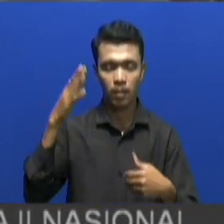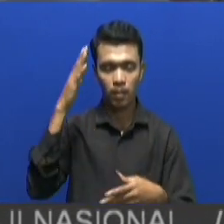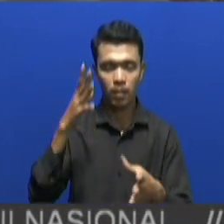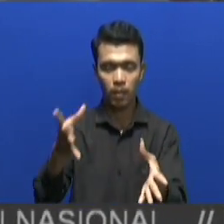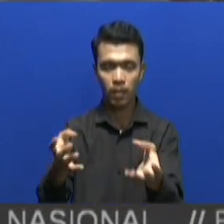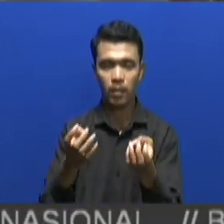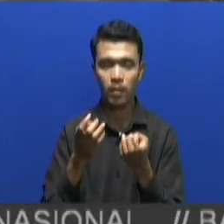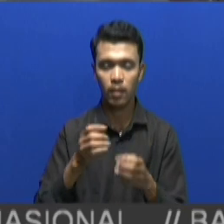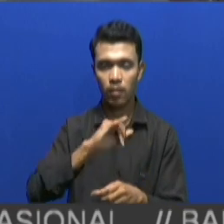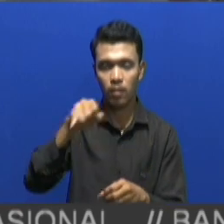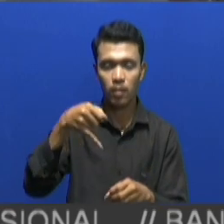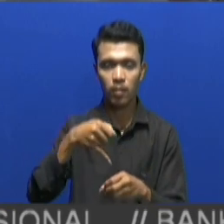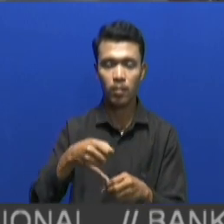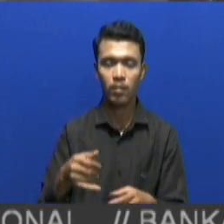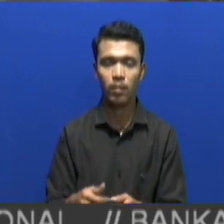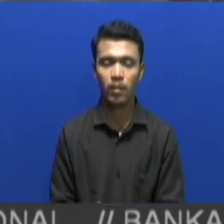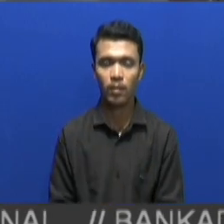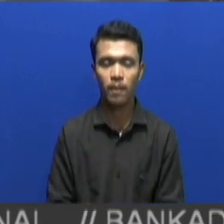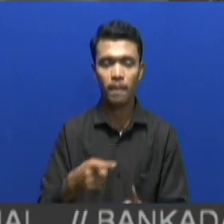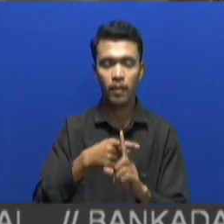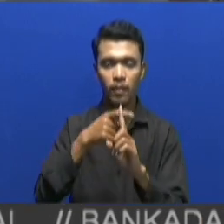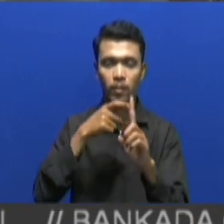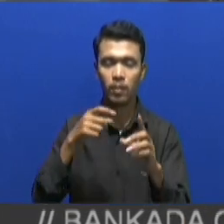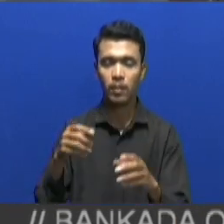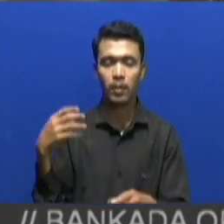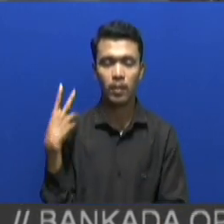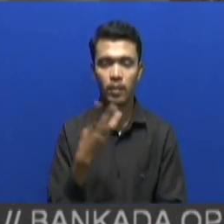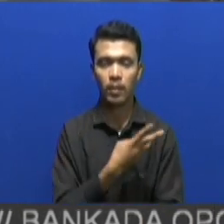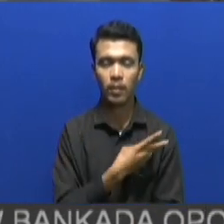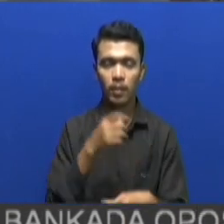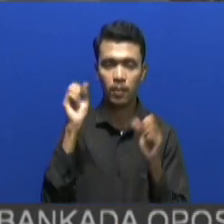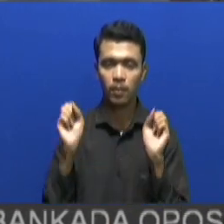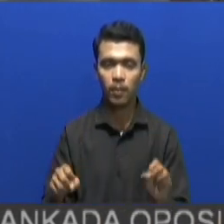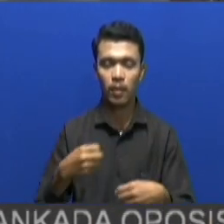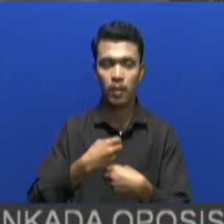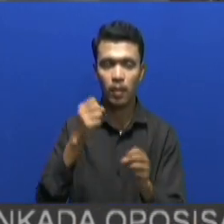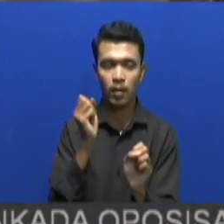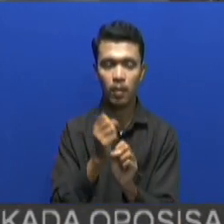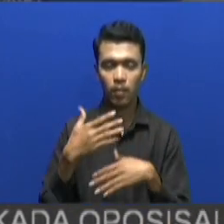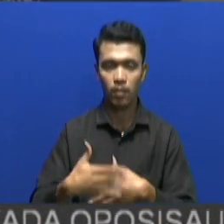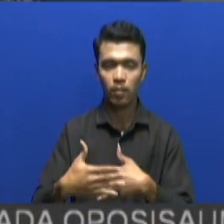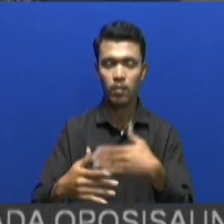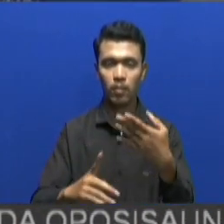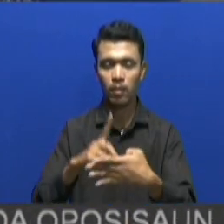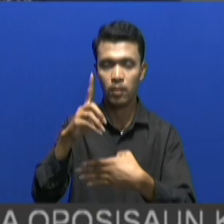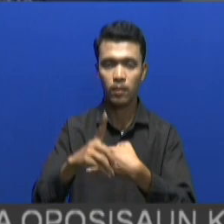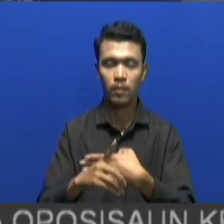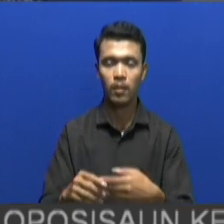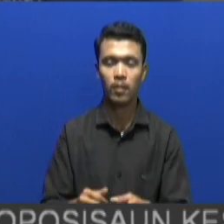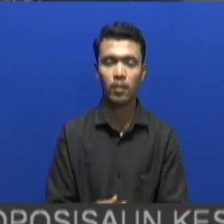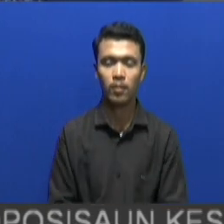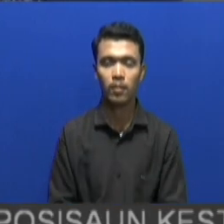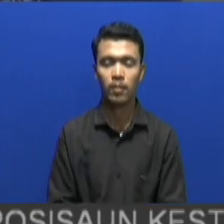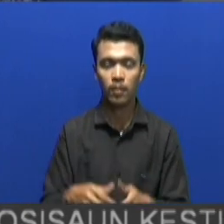tu envolve o setor turismo. No Liu Husidene, e também acelera o processo de desenvolvimento do setor turismo. Se presidente